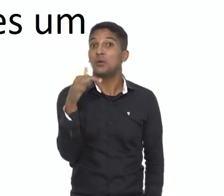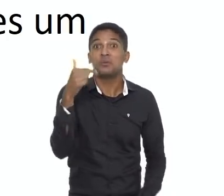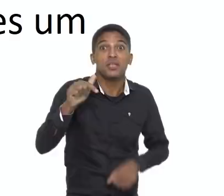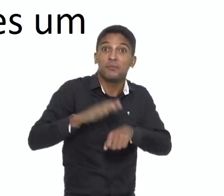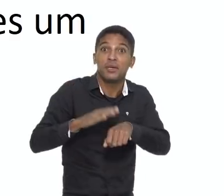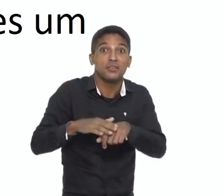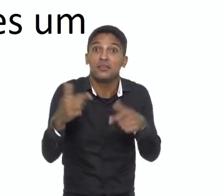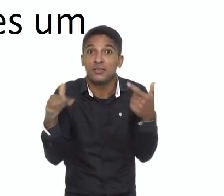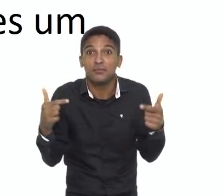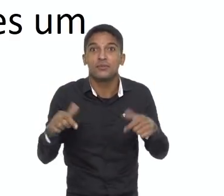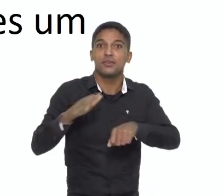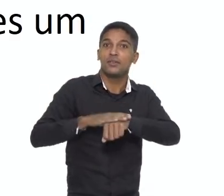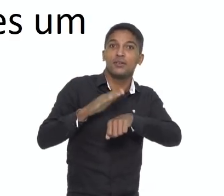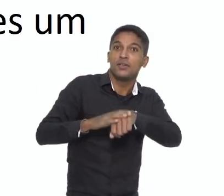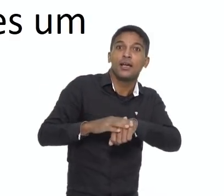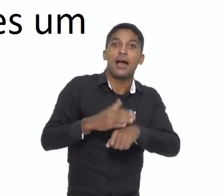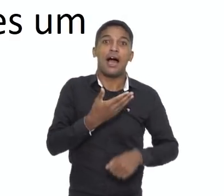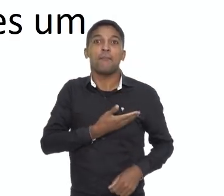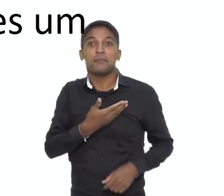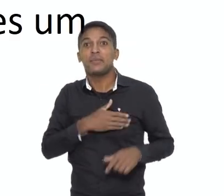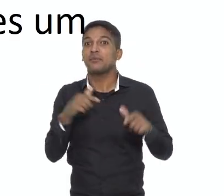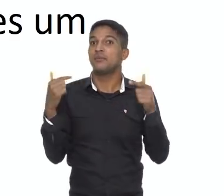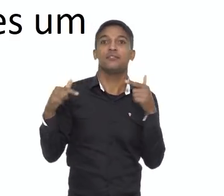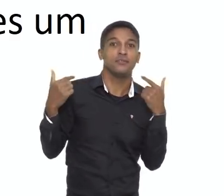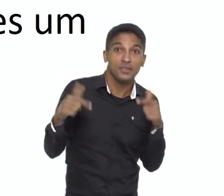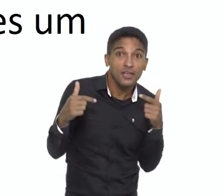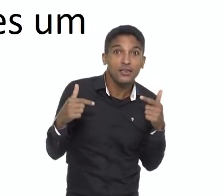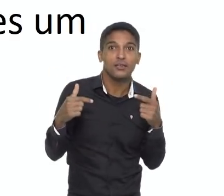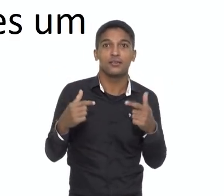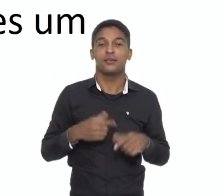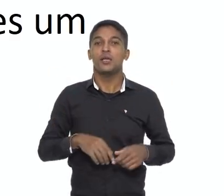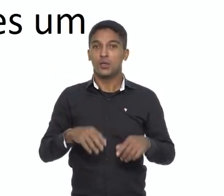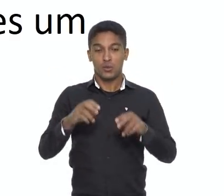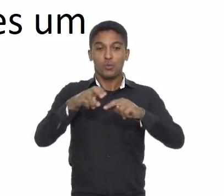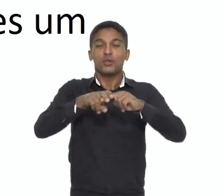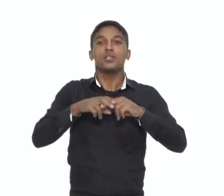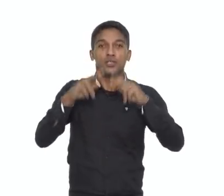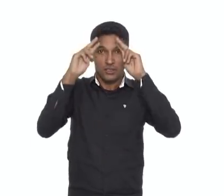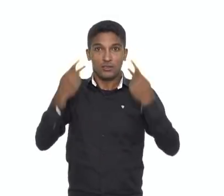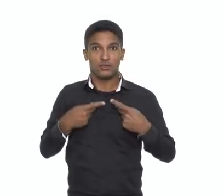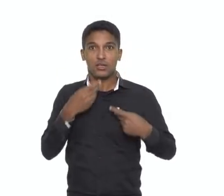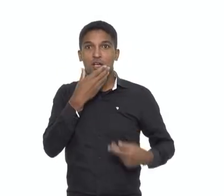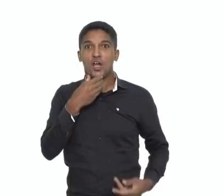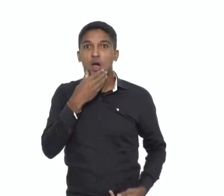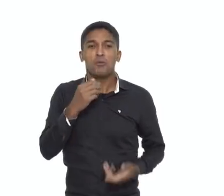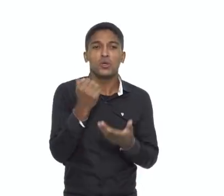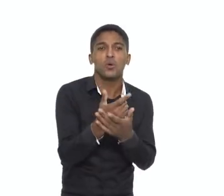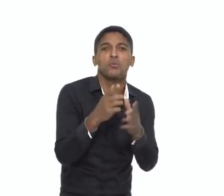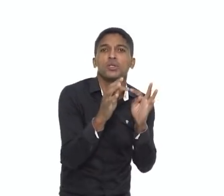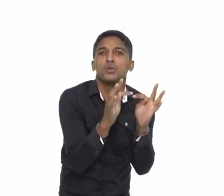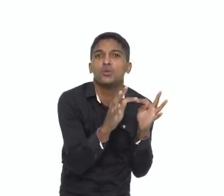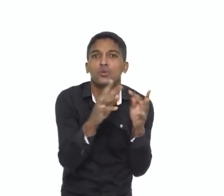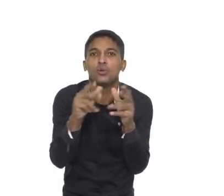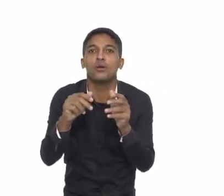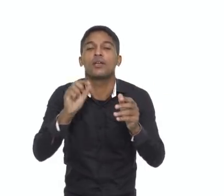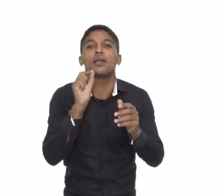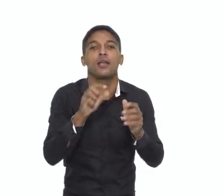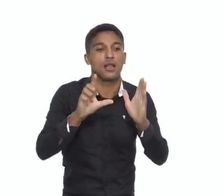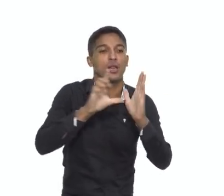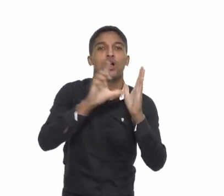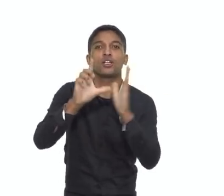mais amigos. Se tu queres um amigo, cativa-me. Vamos continuar? O que é